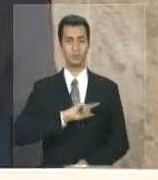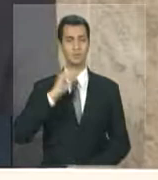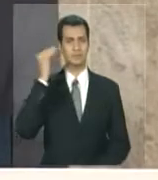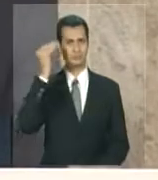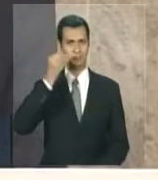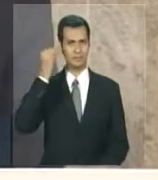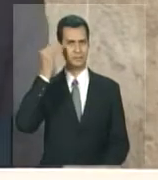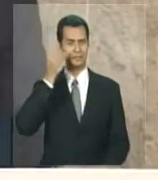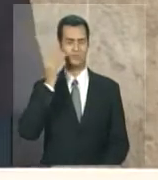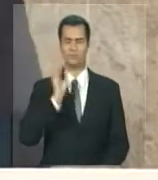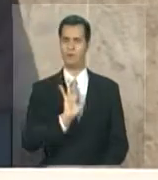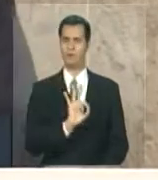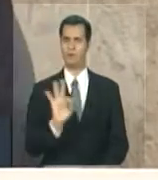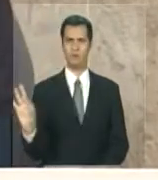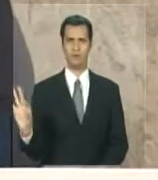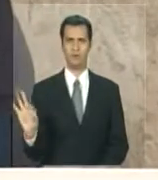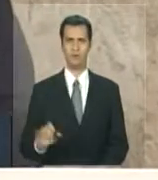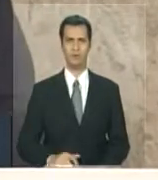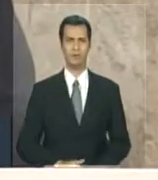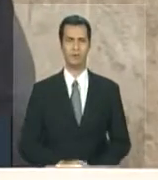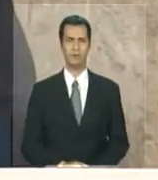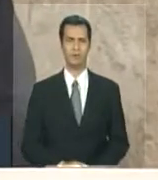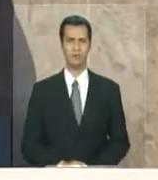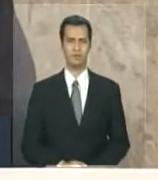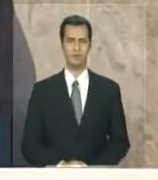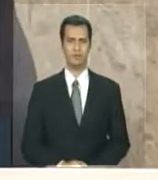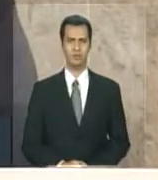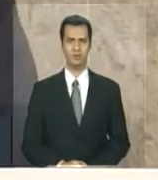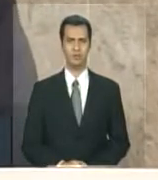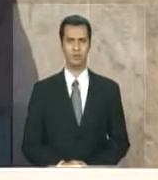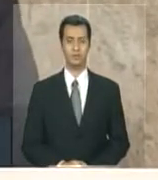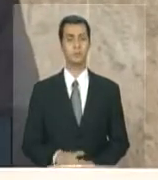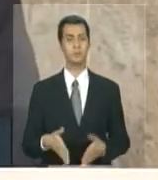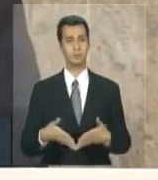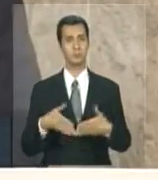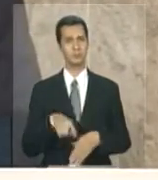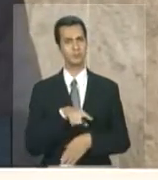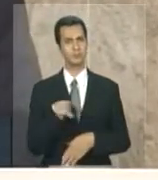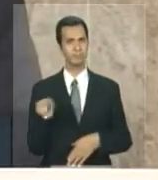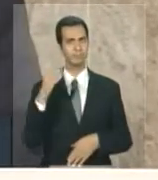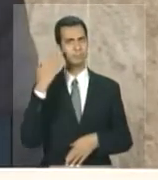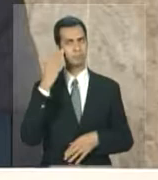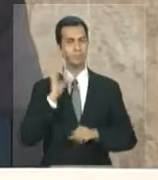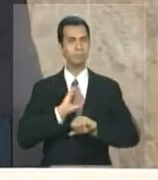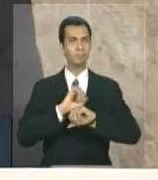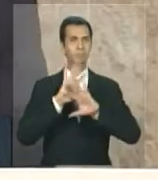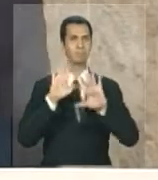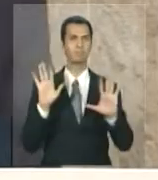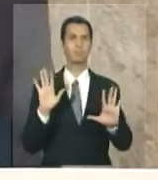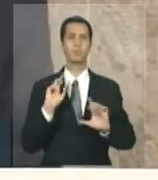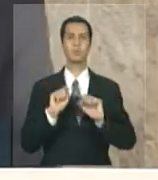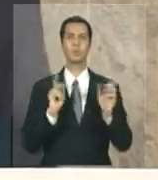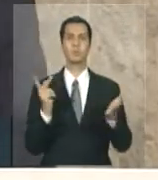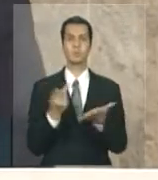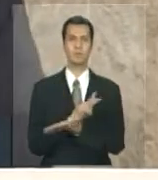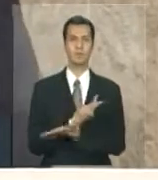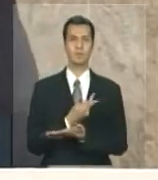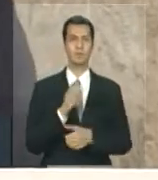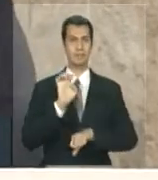experiência extraordinária, e quero que vocês compreendam isso. Os estados do